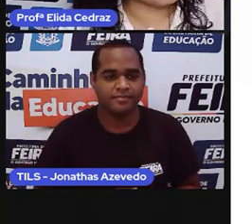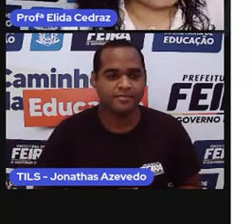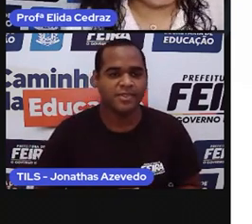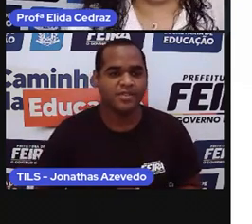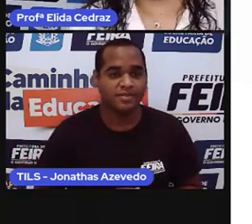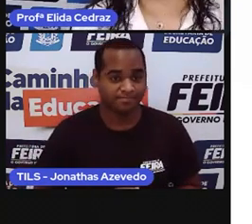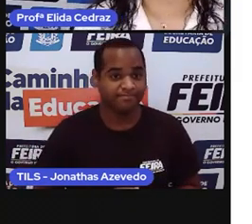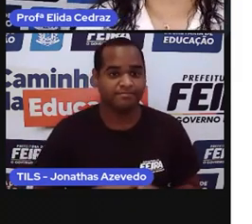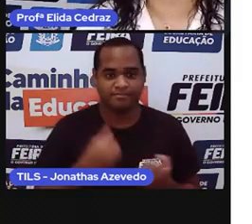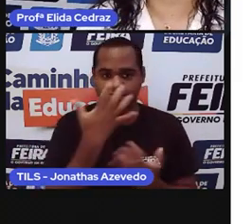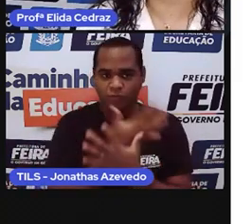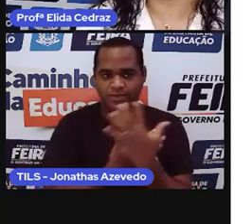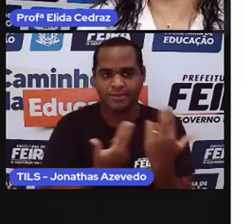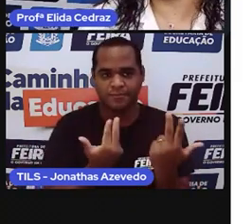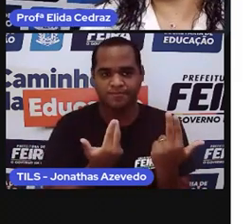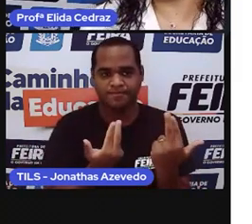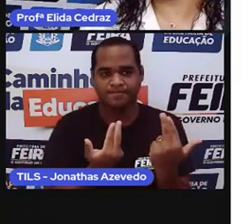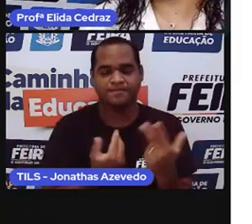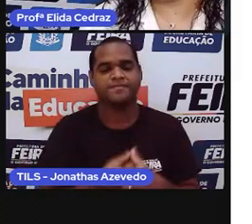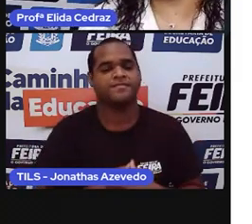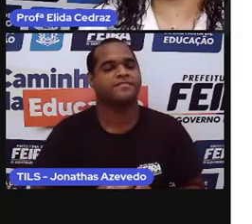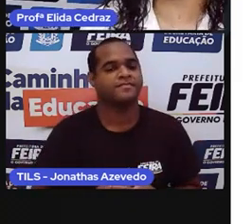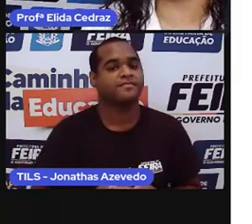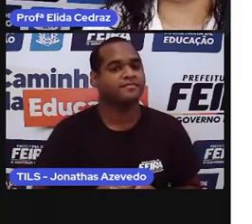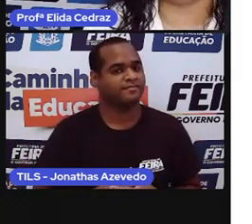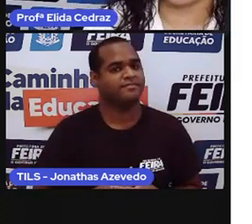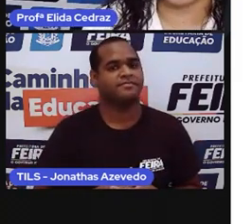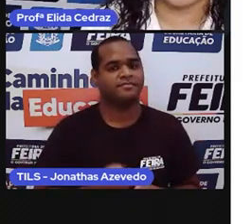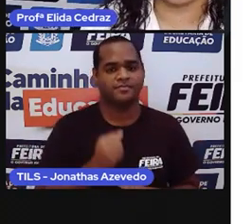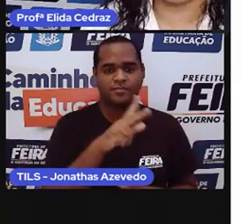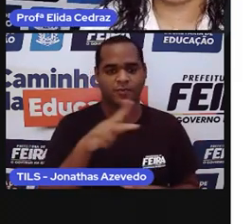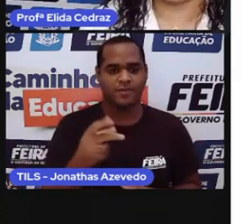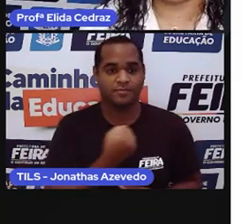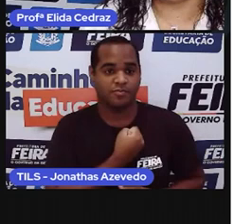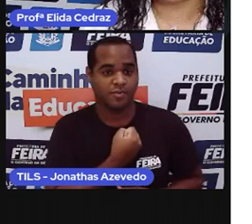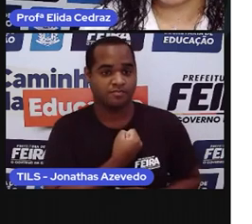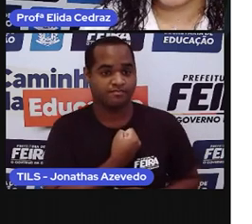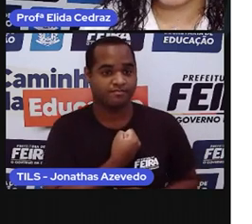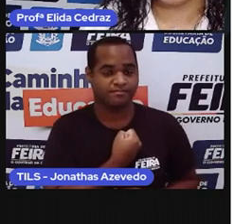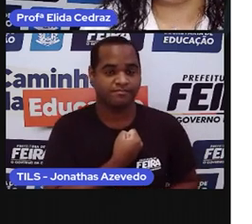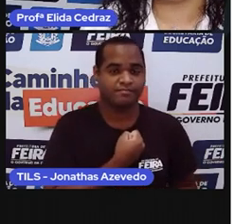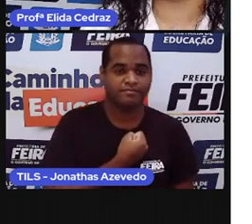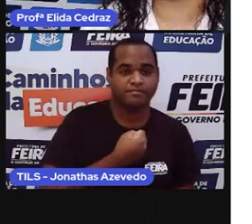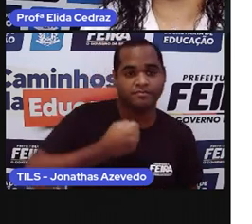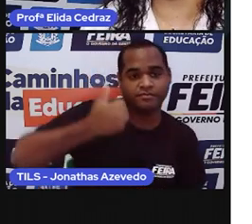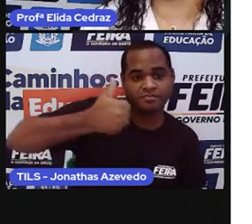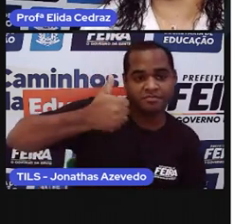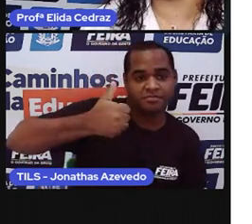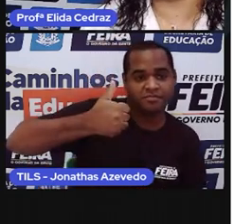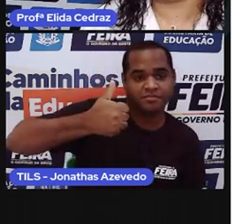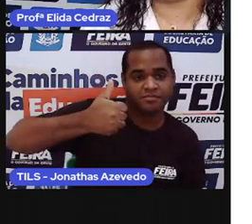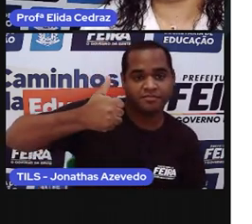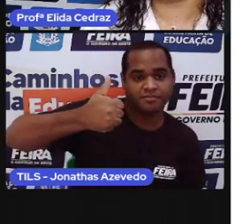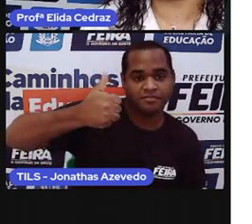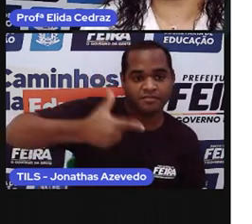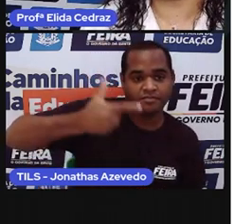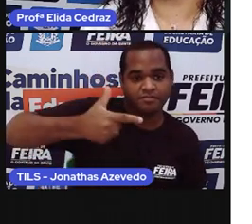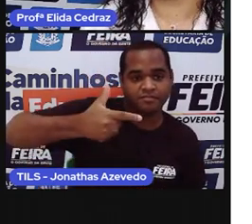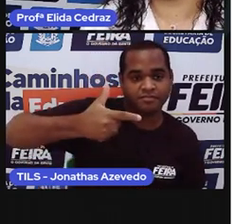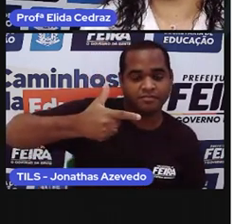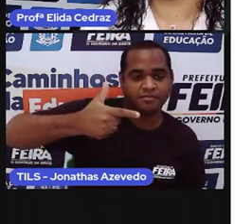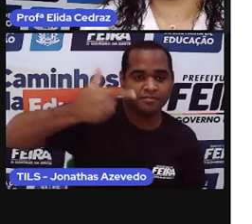É a mesma música. Olha só, a prova vai numerar. Primeira linha, segunda